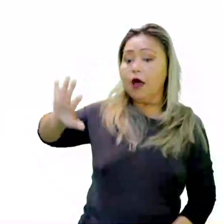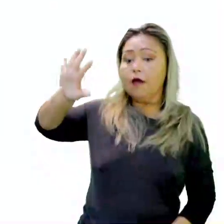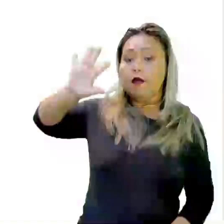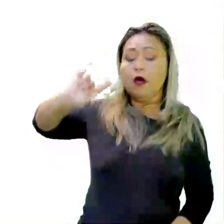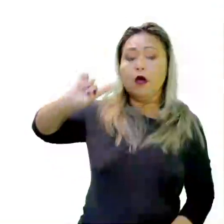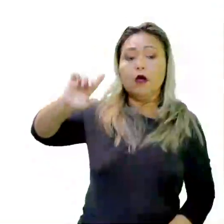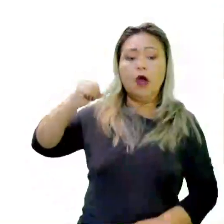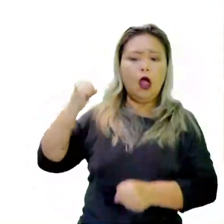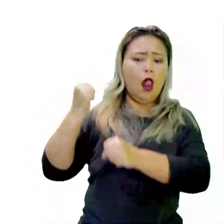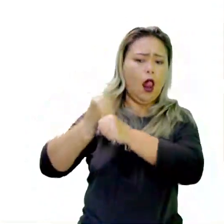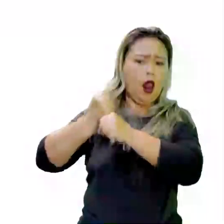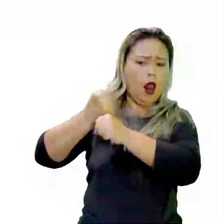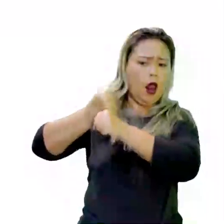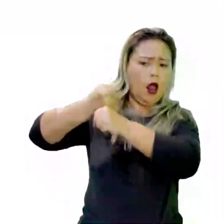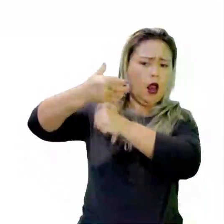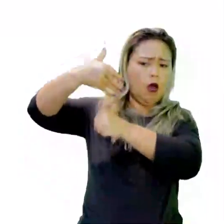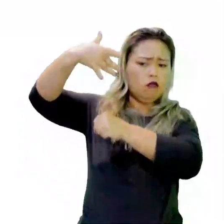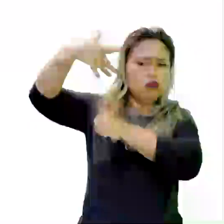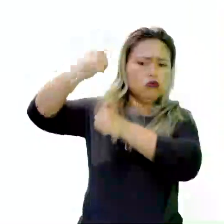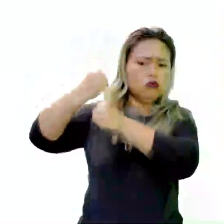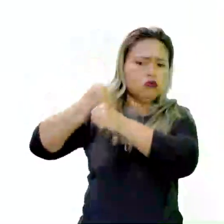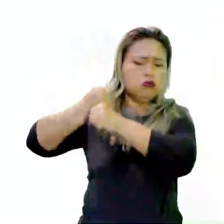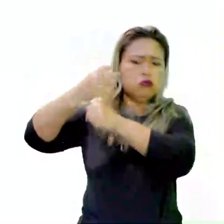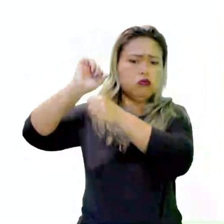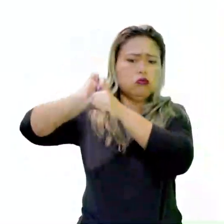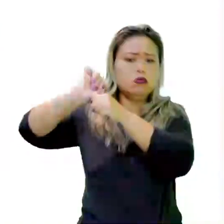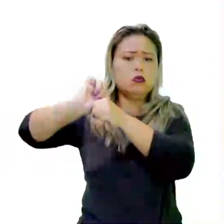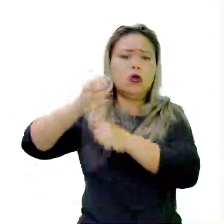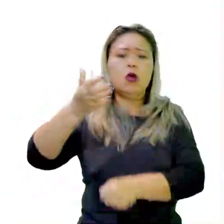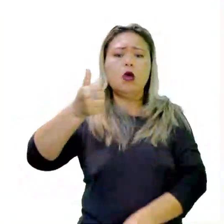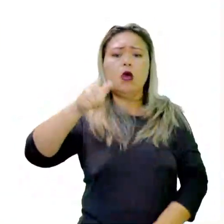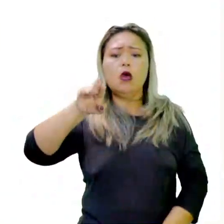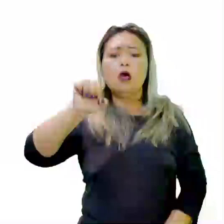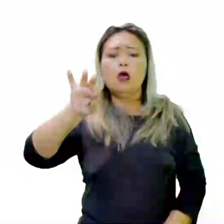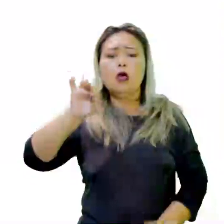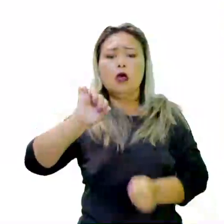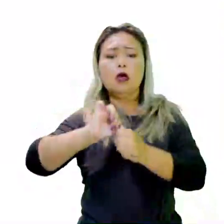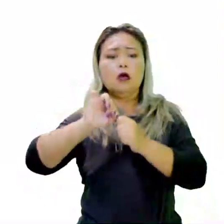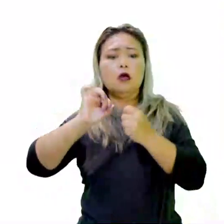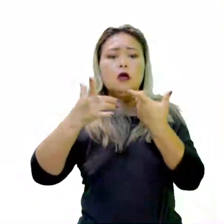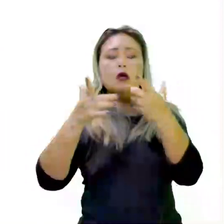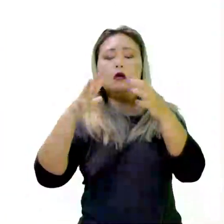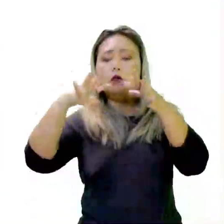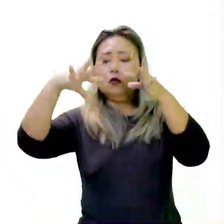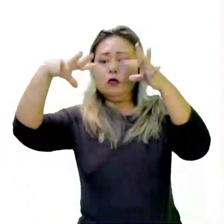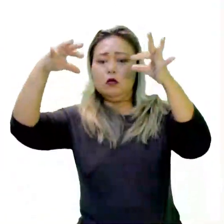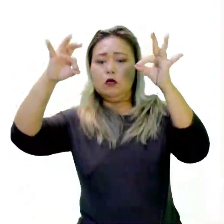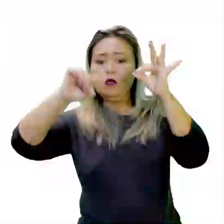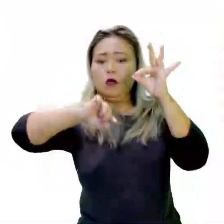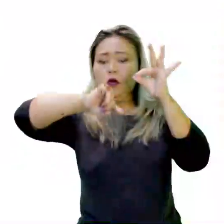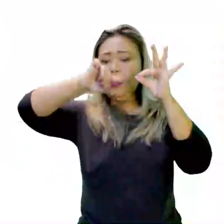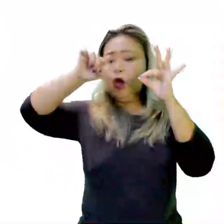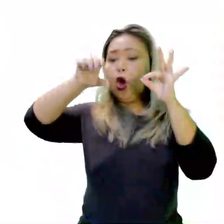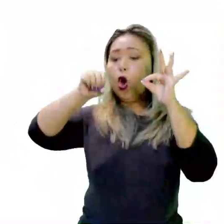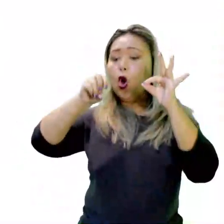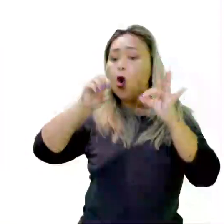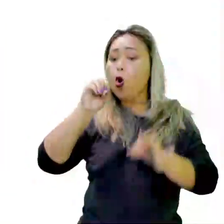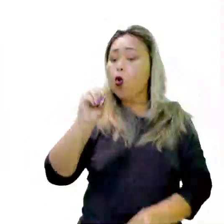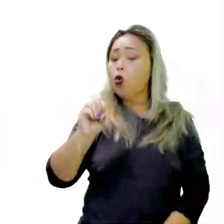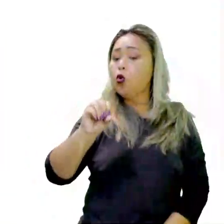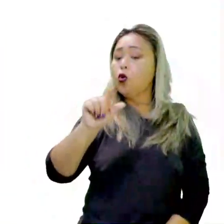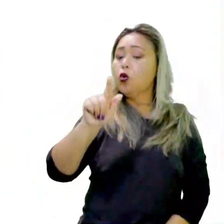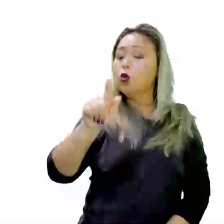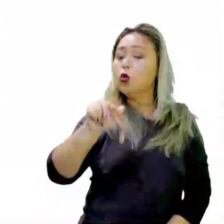arquitetura grandiosa, né, professor? Verdade, arcobantes, abóbadas e arcos ogivais,